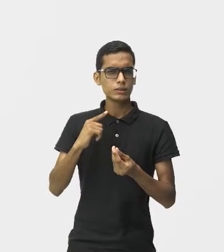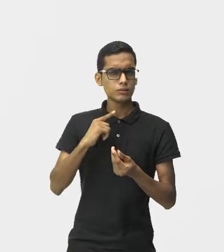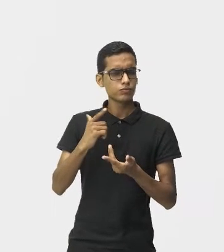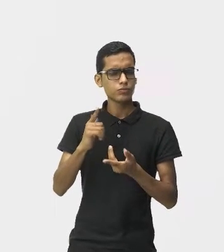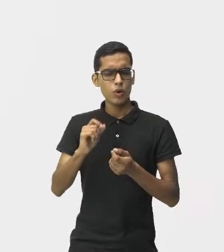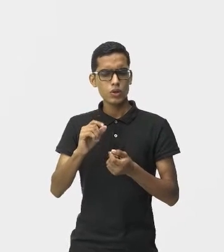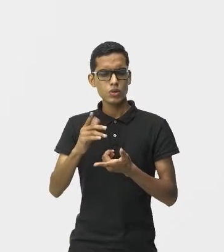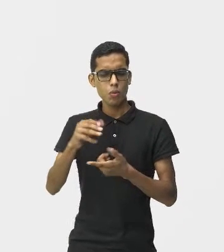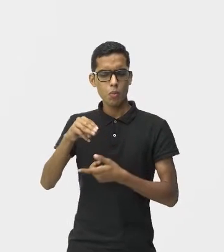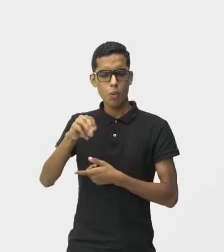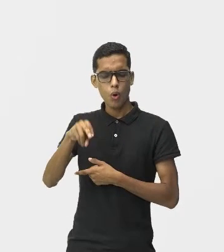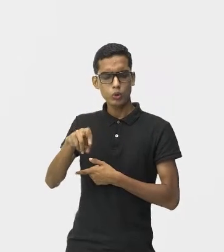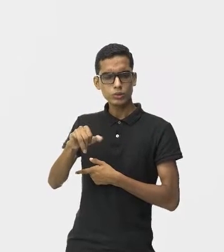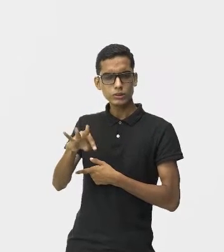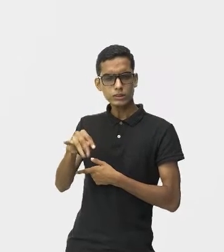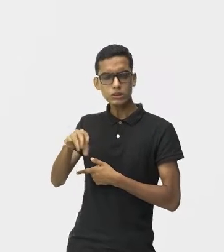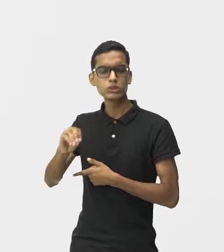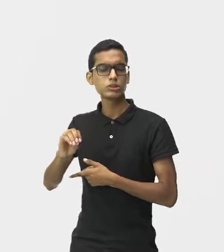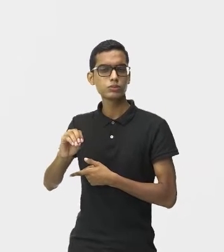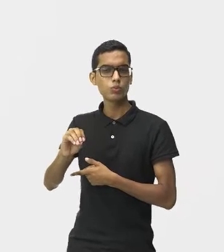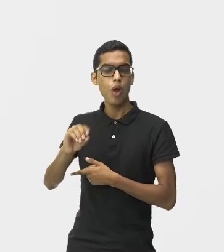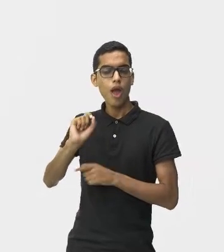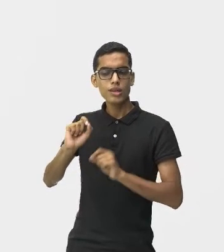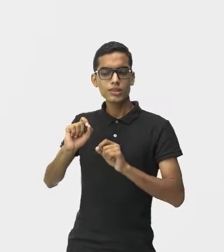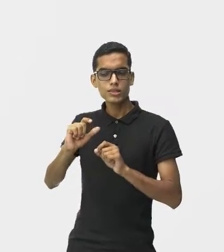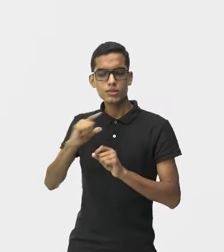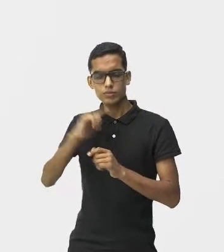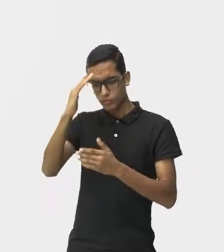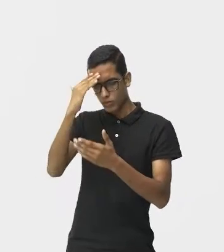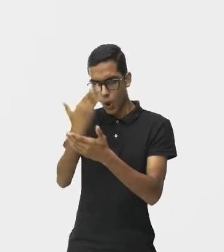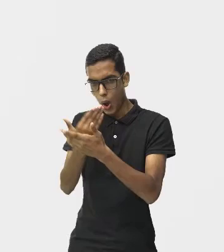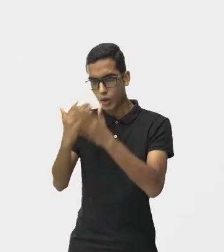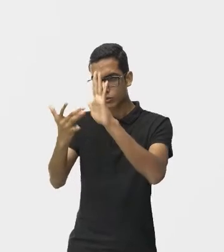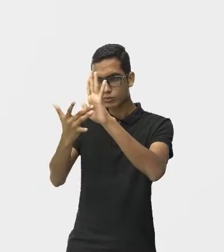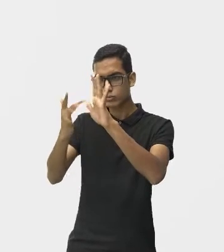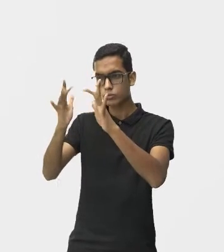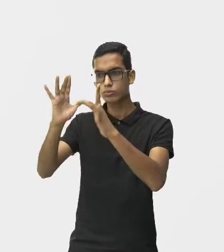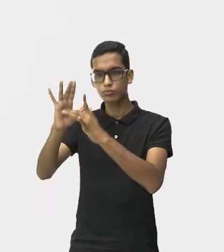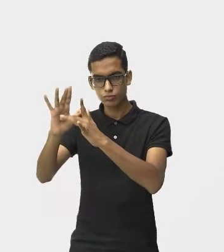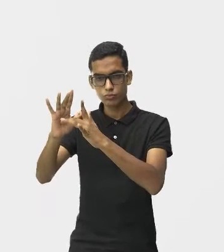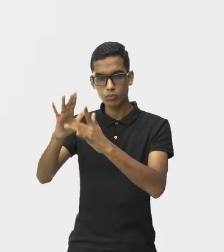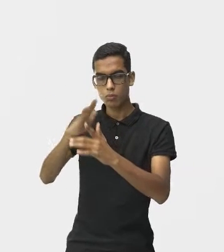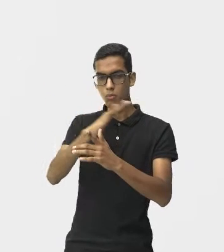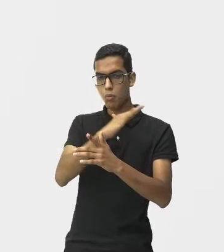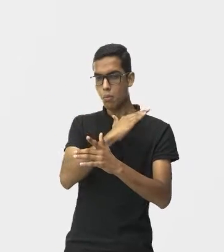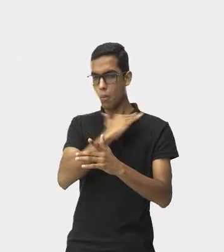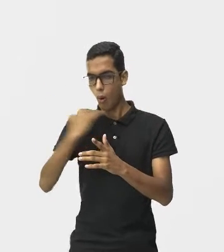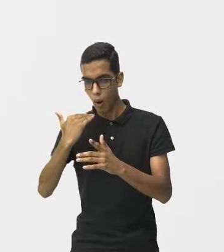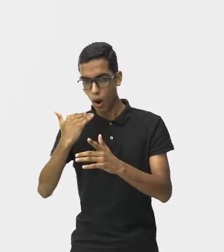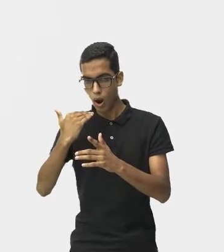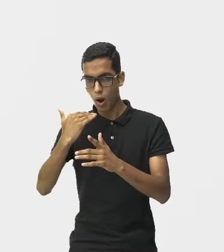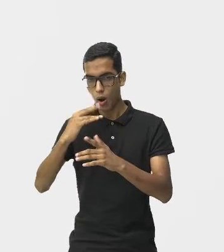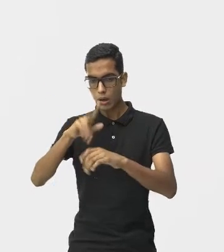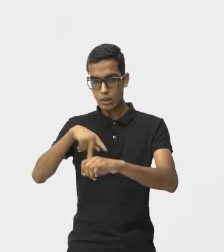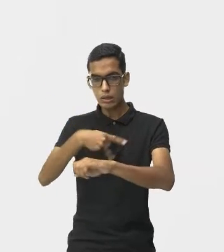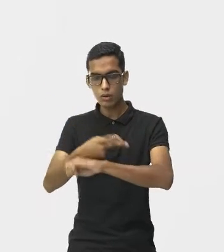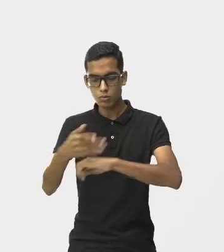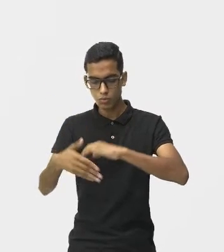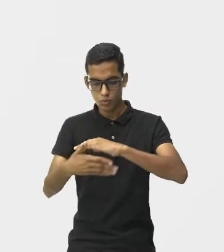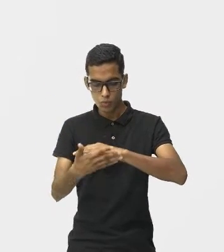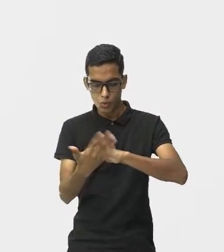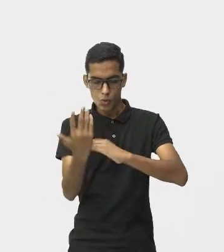prática monoteísta baseada na crença que Jesus ressuscitou dos mortos. Isso é básico do cristianismo. Eu creio que